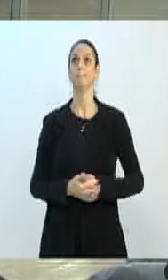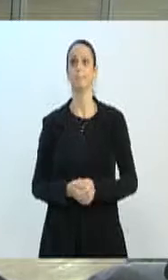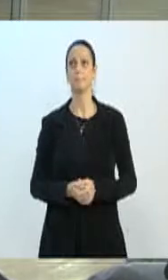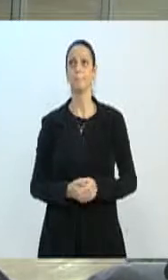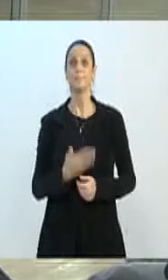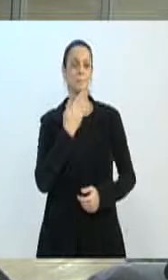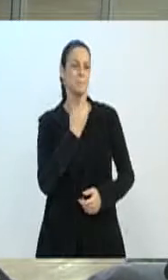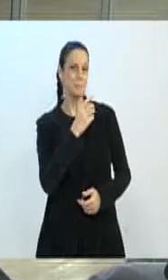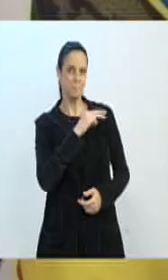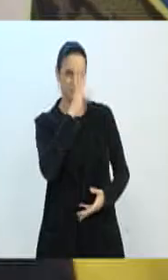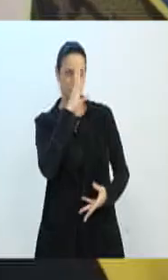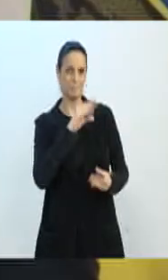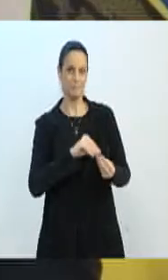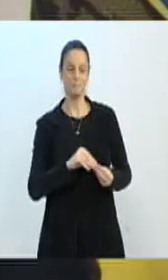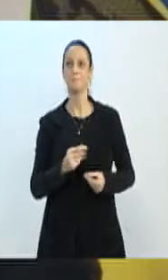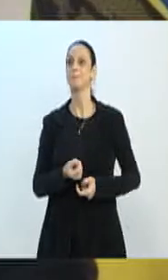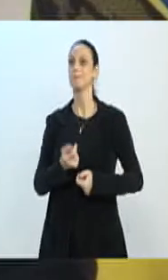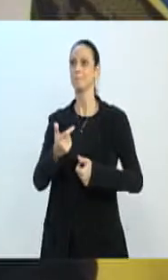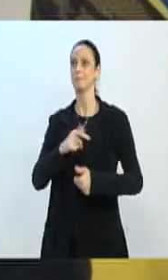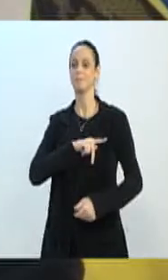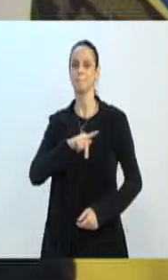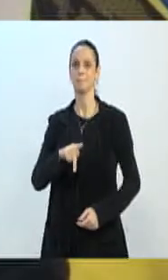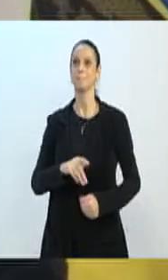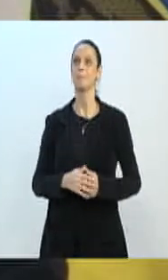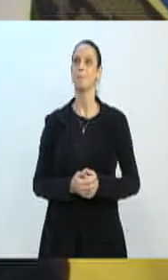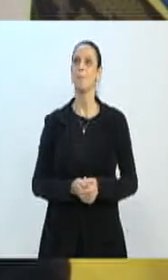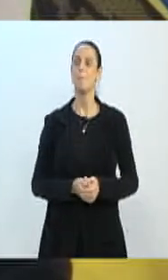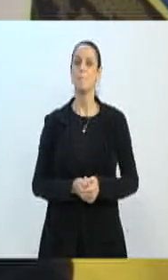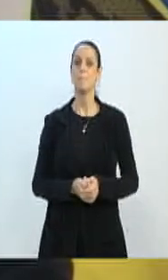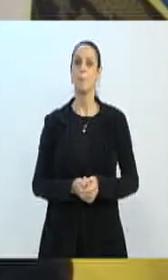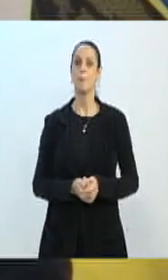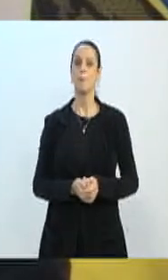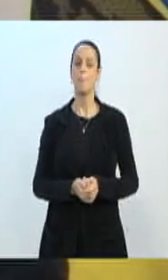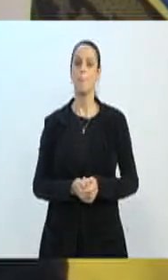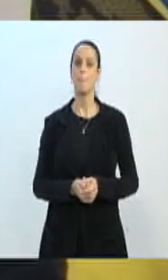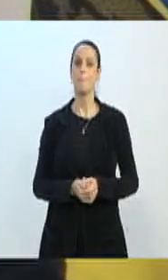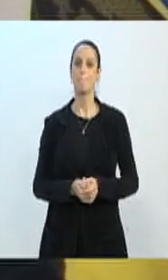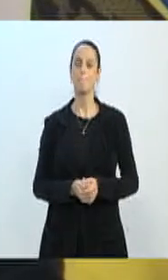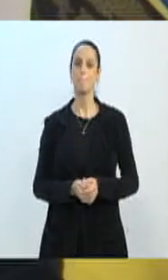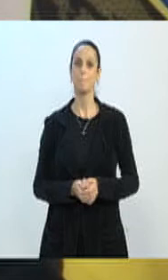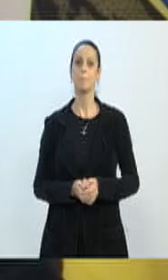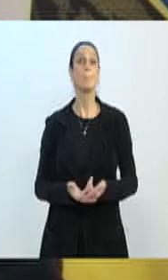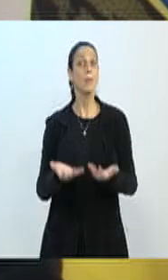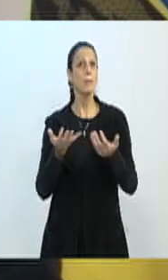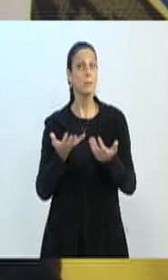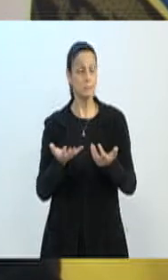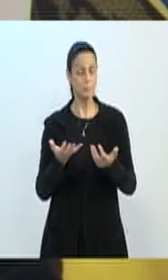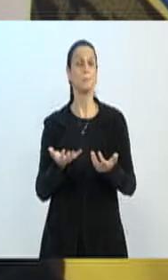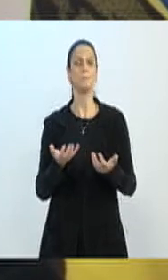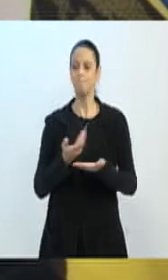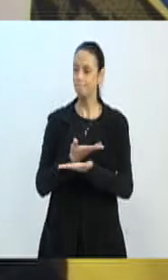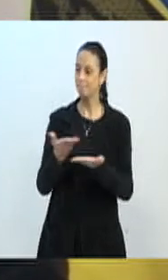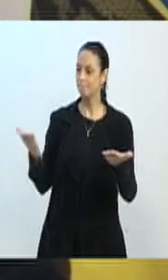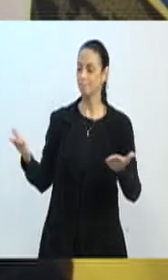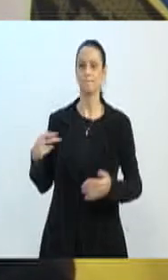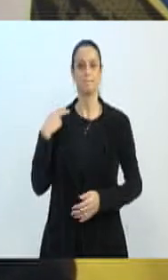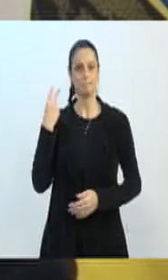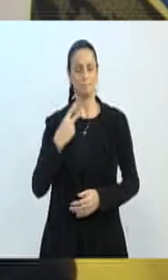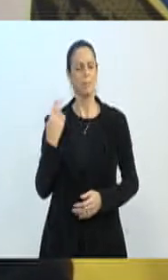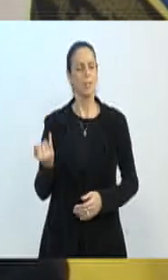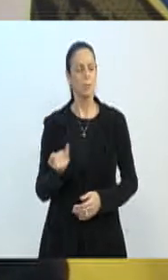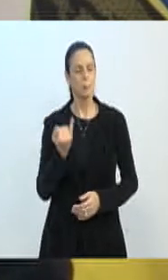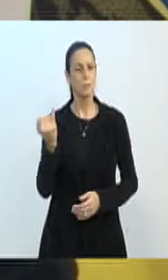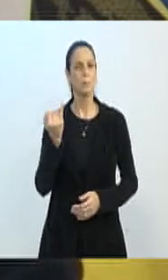é pregado o seu presidente minuto para mim concluir é eu queria senhores vereadores é